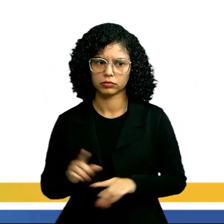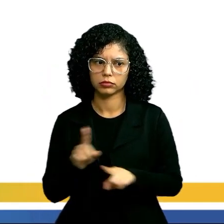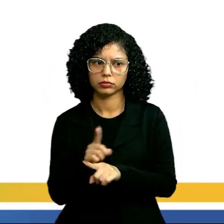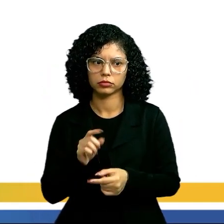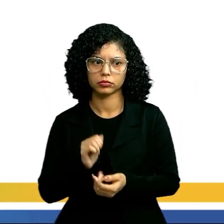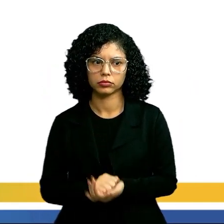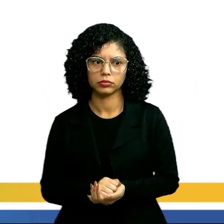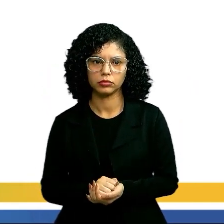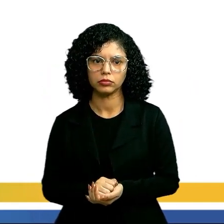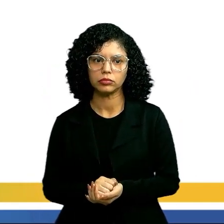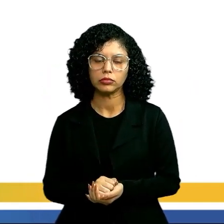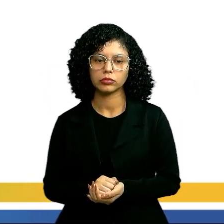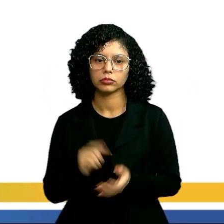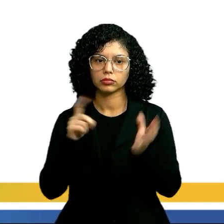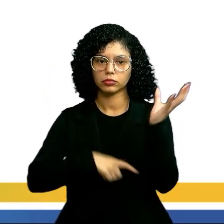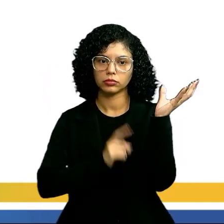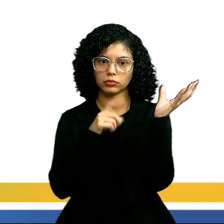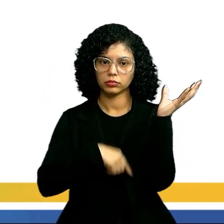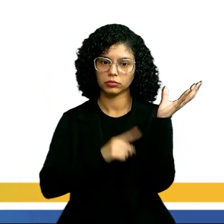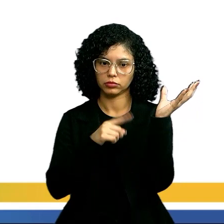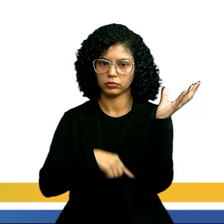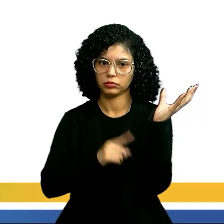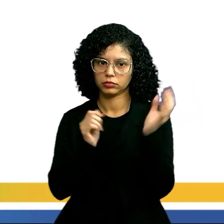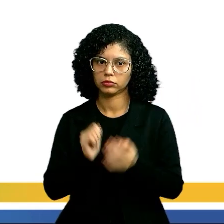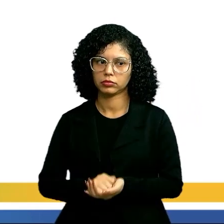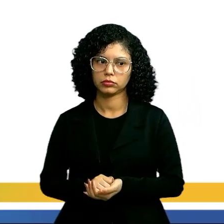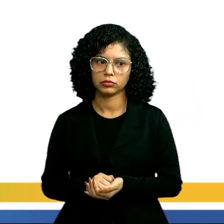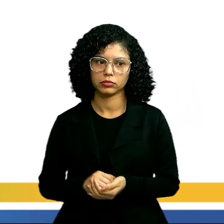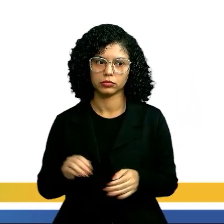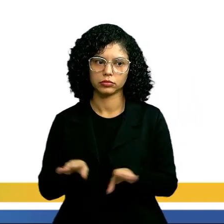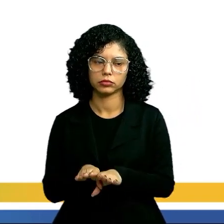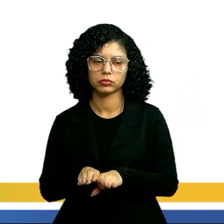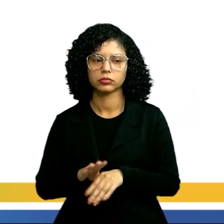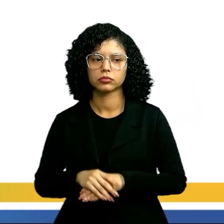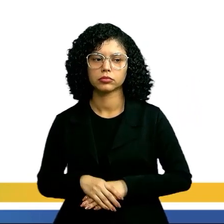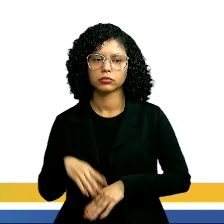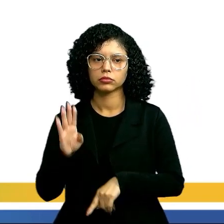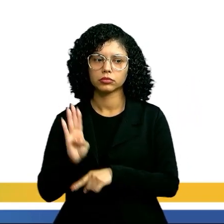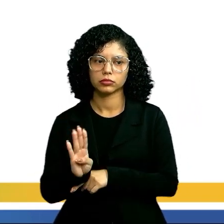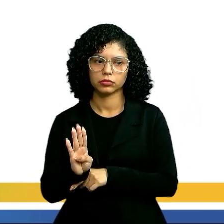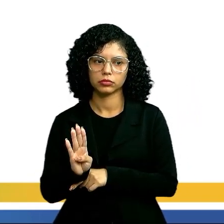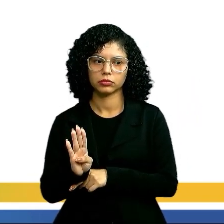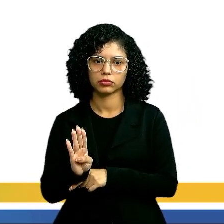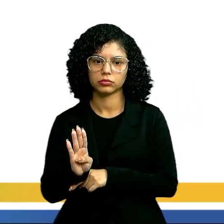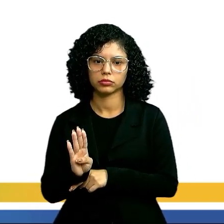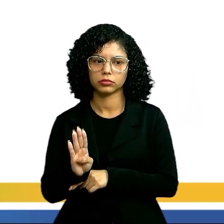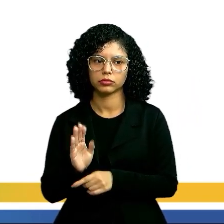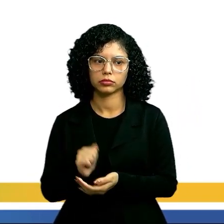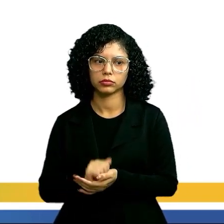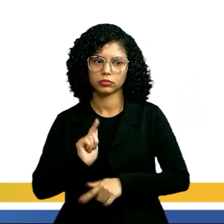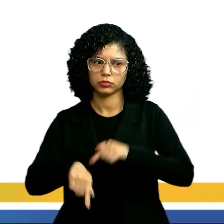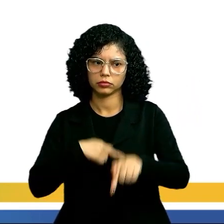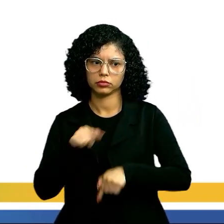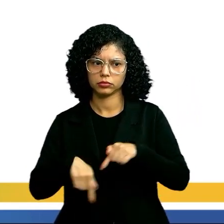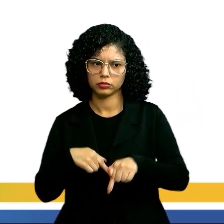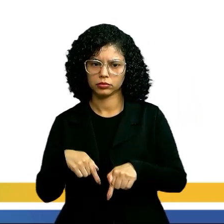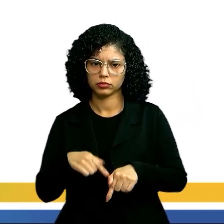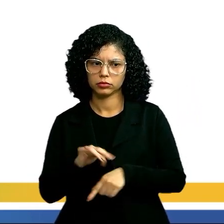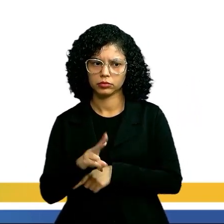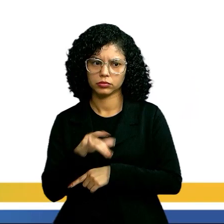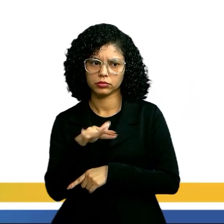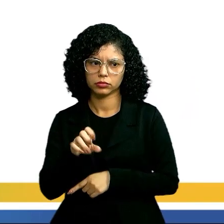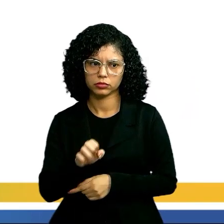Não. Fotossíntese é fotossíntese, respiração é respiração. É preciso que ela realize